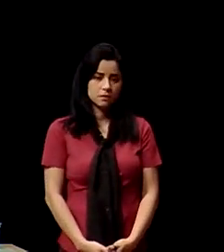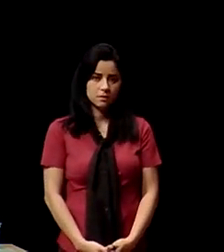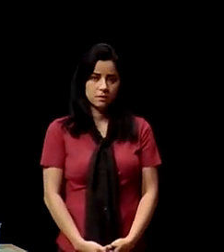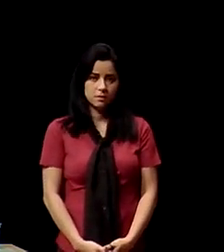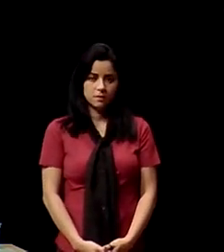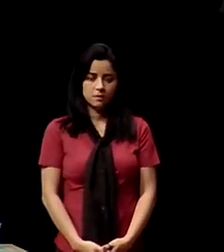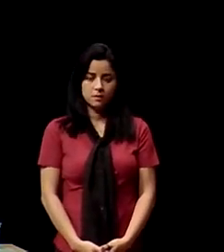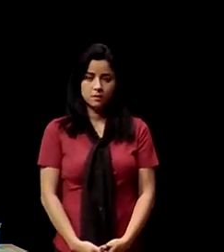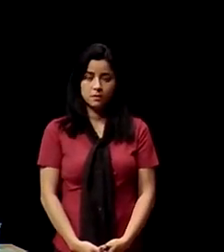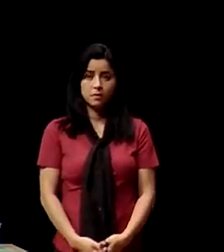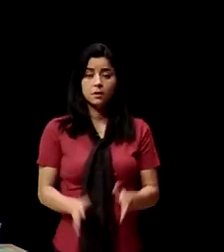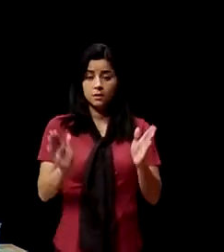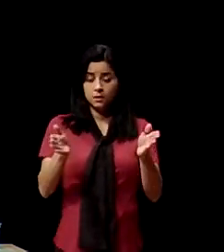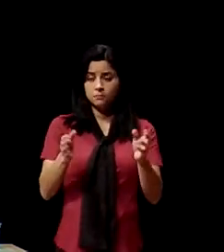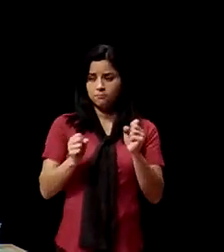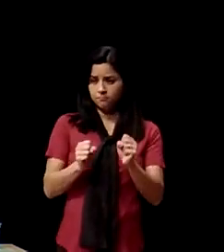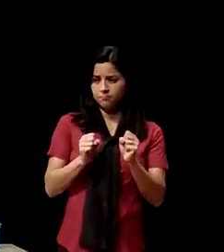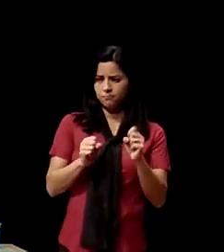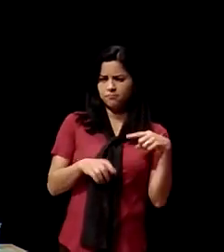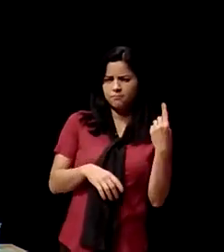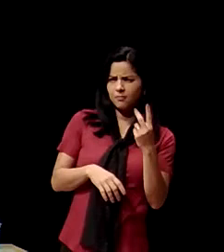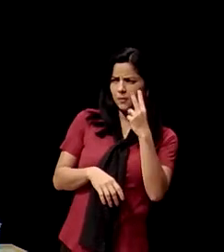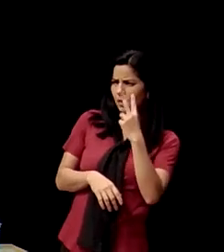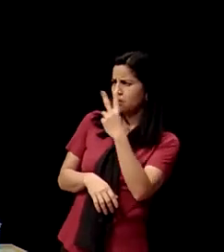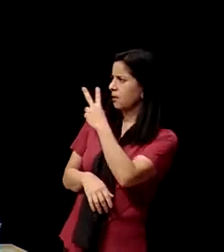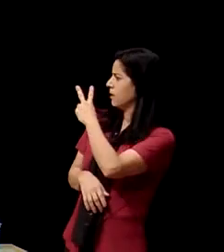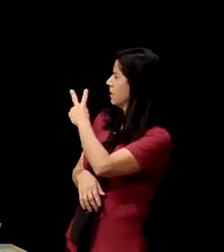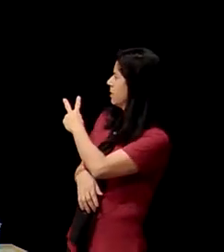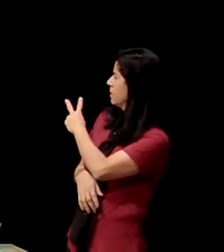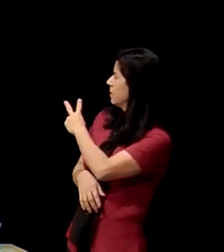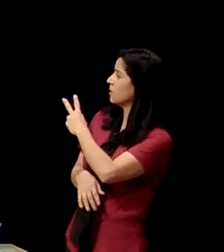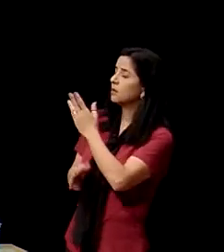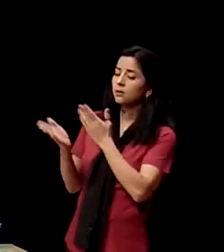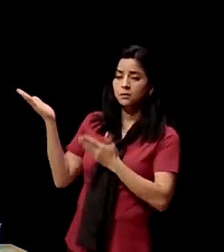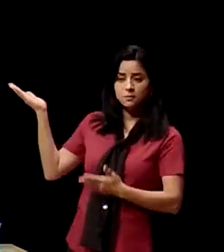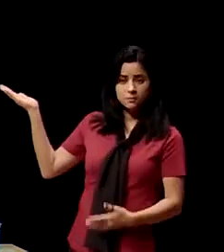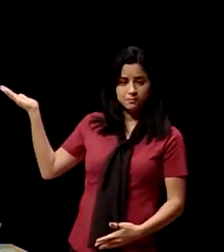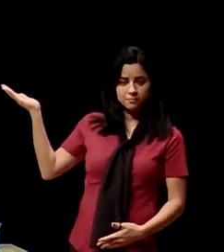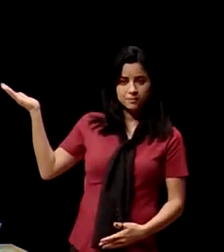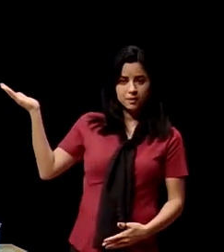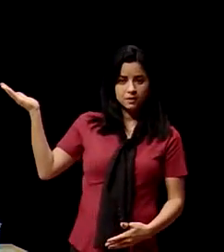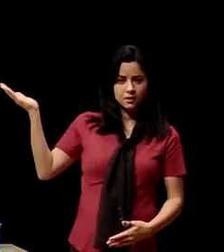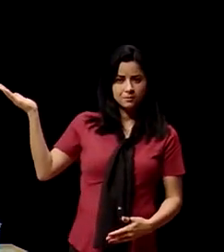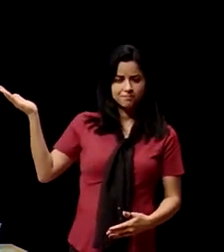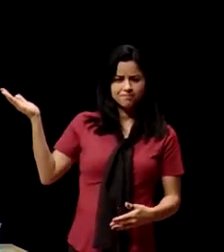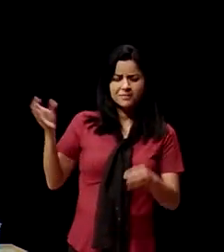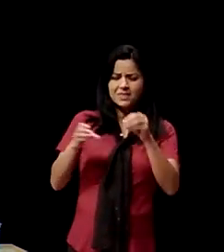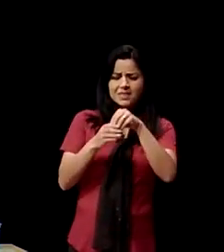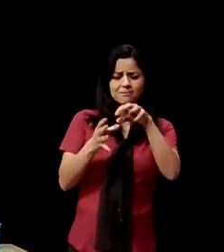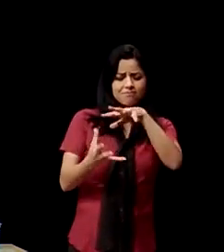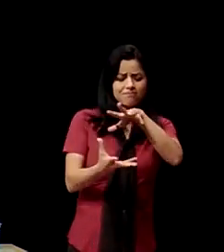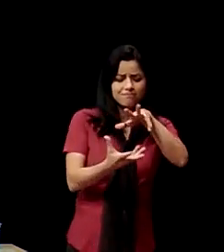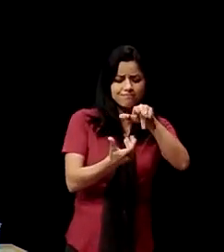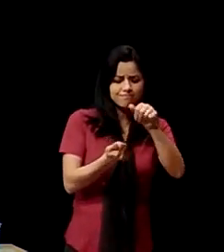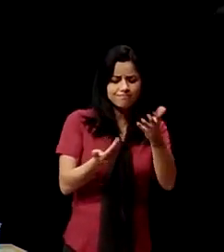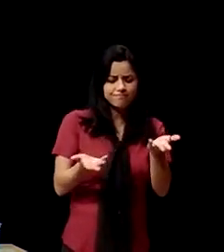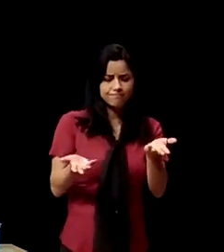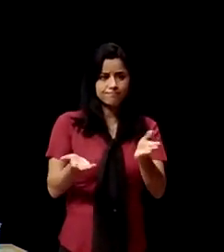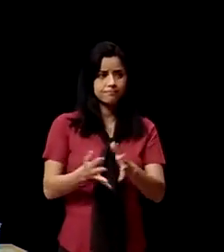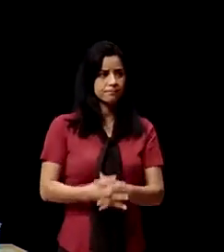intellectual system. E agora nós podemos dar uma olhada no que quer dizer isso dentro deste cenário.